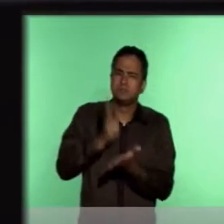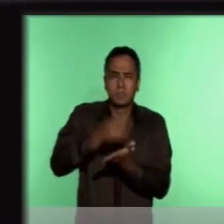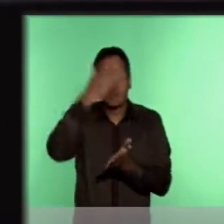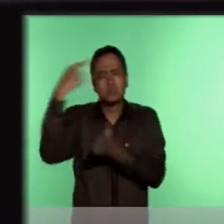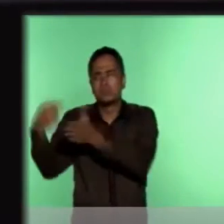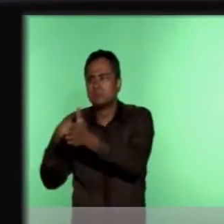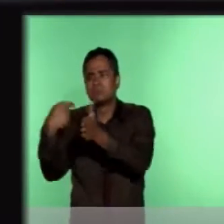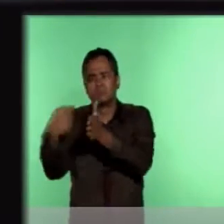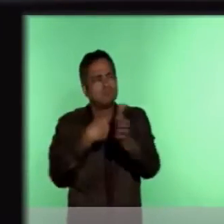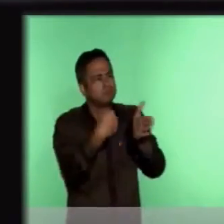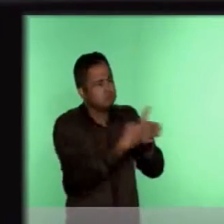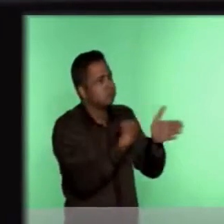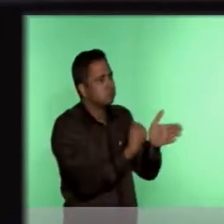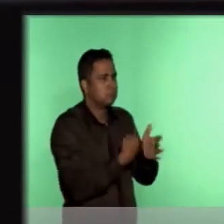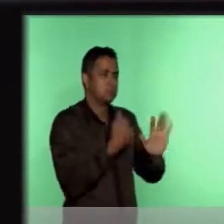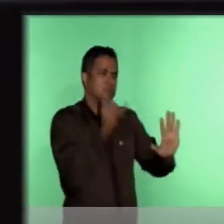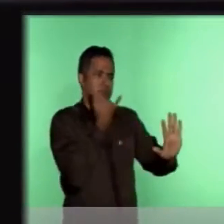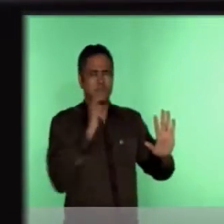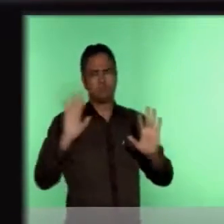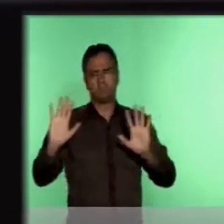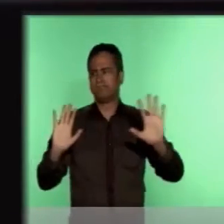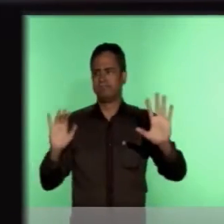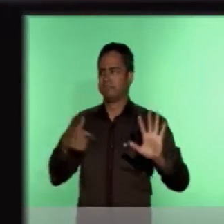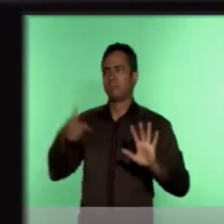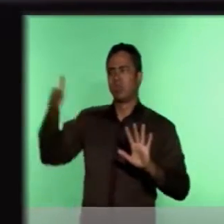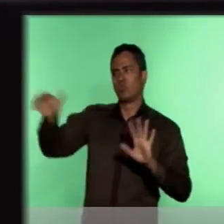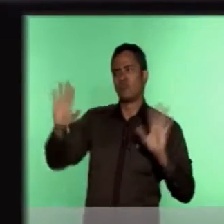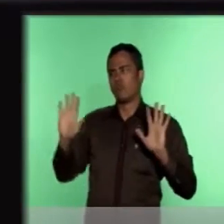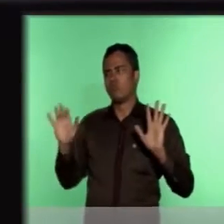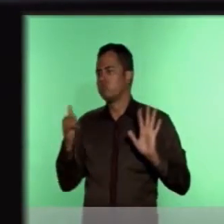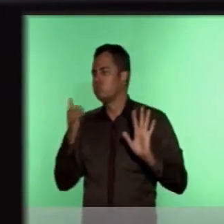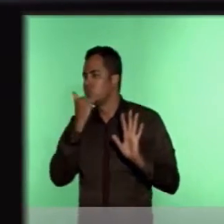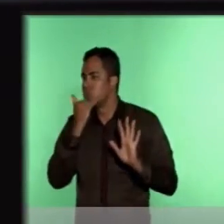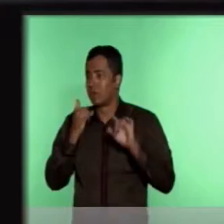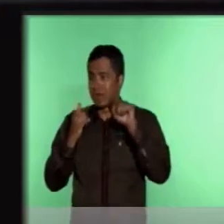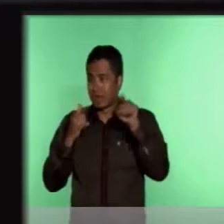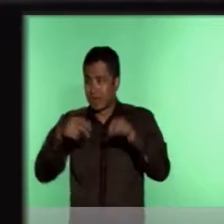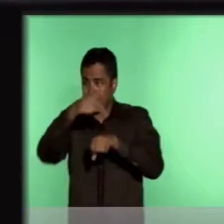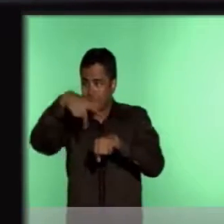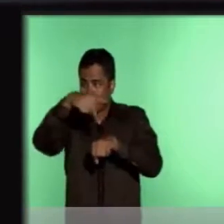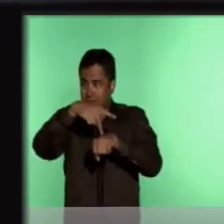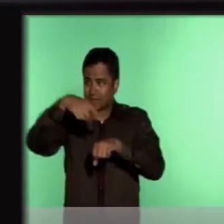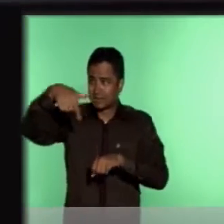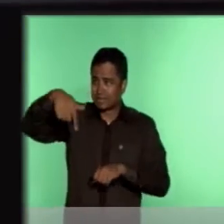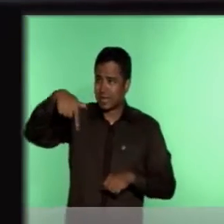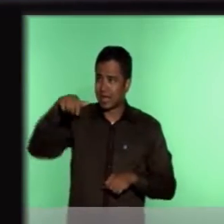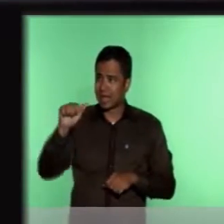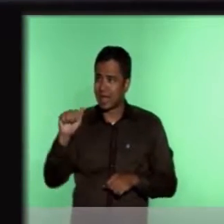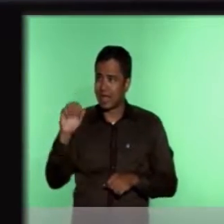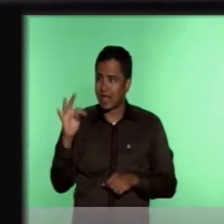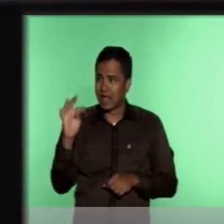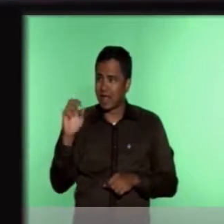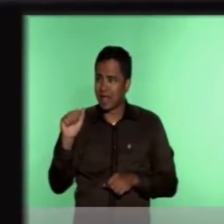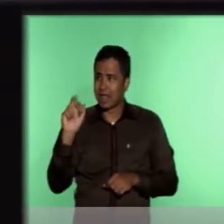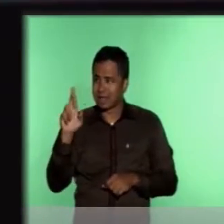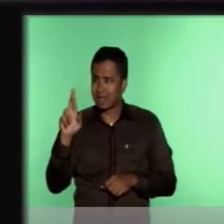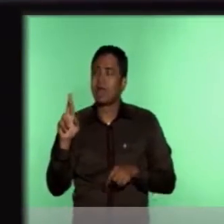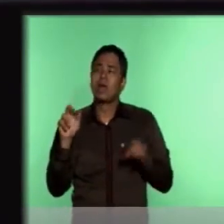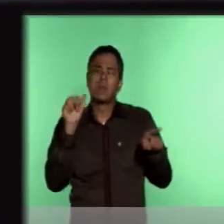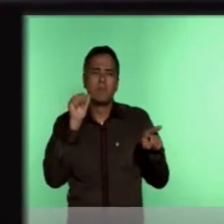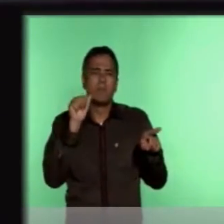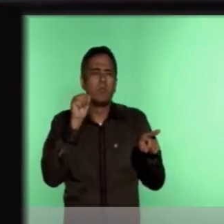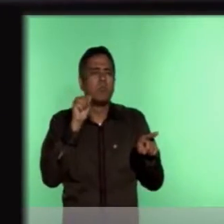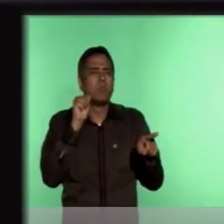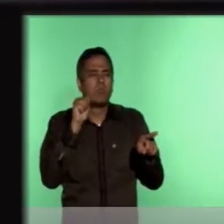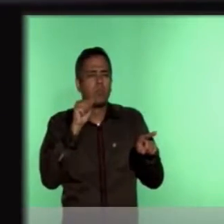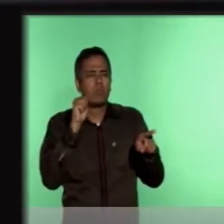convite do encontro, eu digo que não vou, porque no Catar, as mulheres, especialmente as mulheres imigrantes, não têm direito